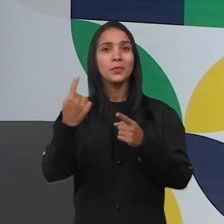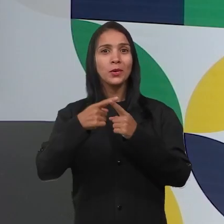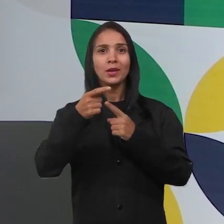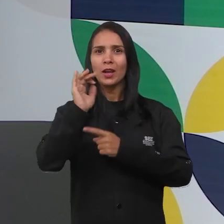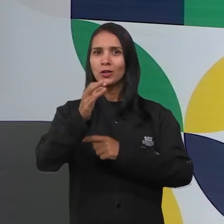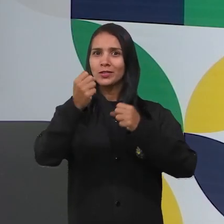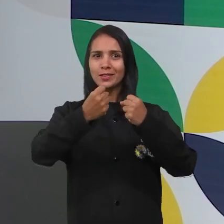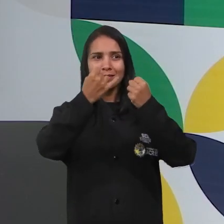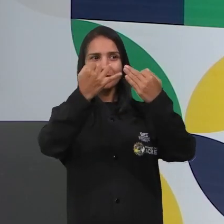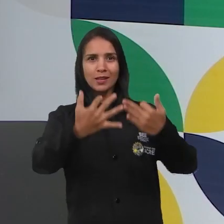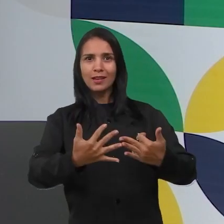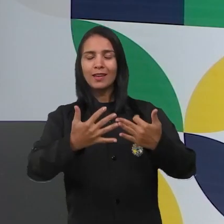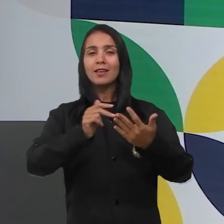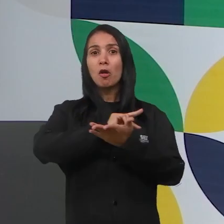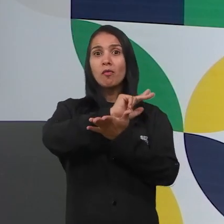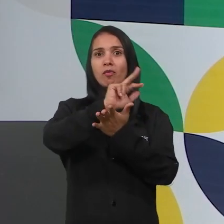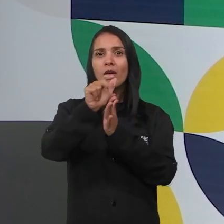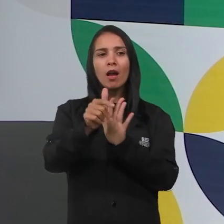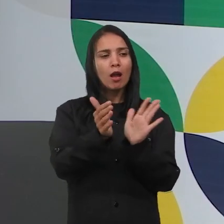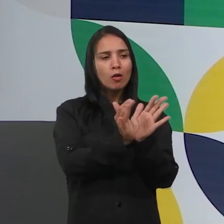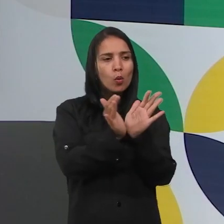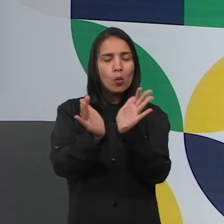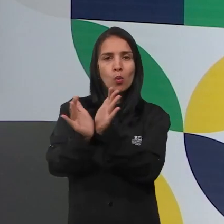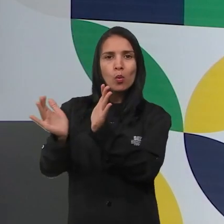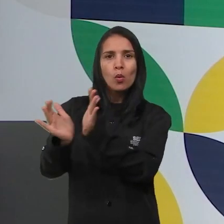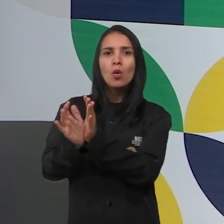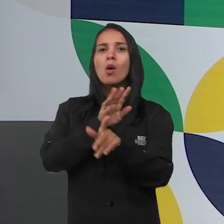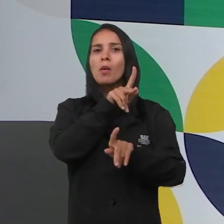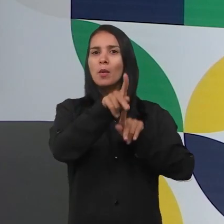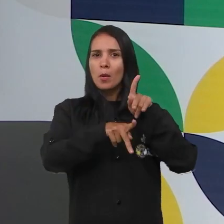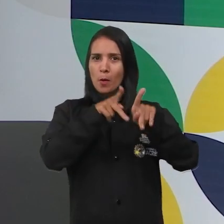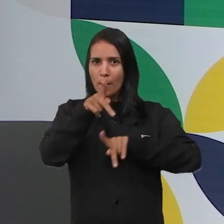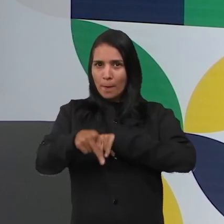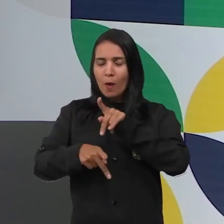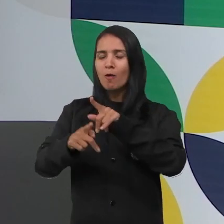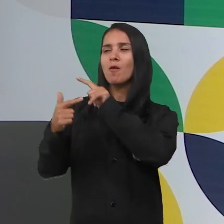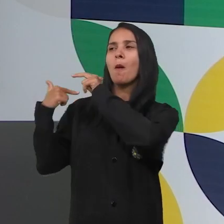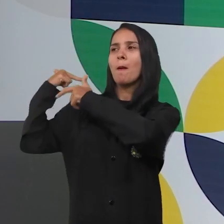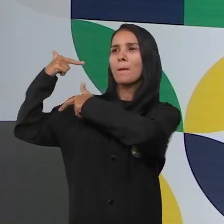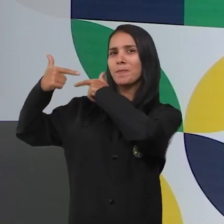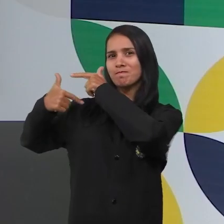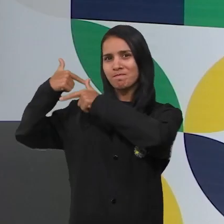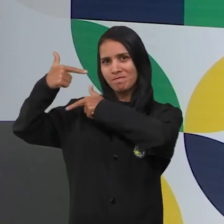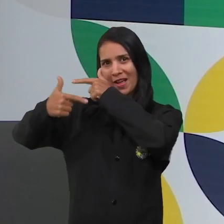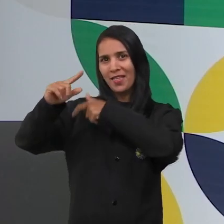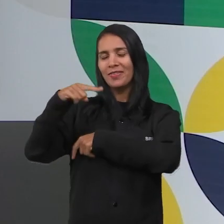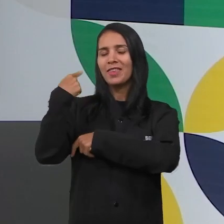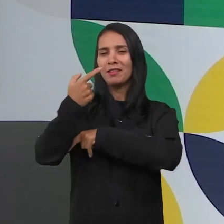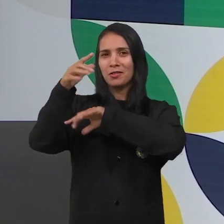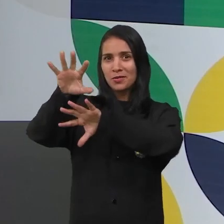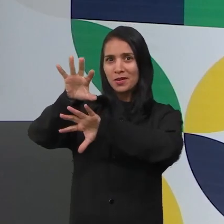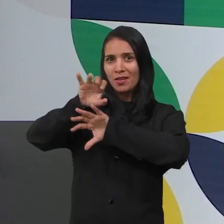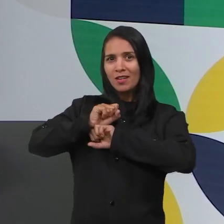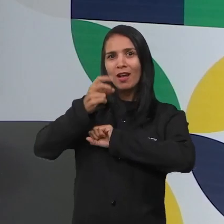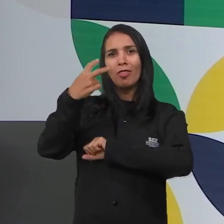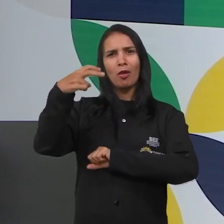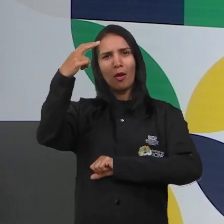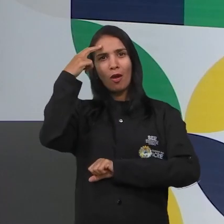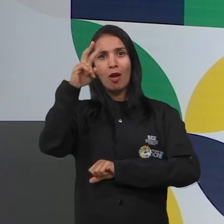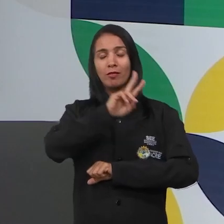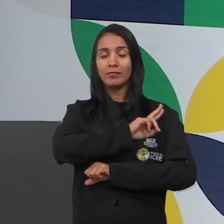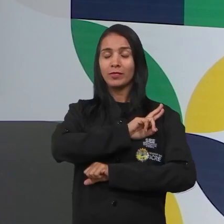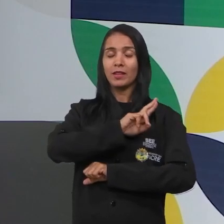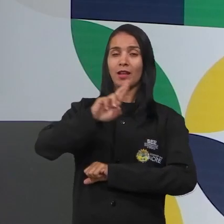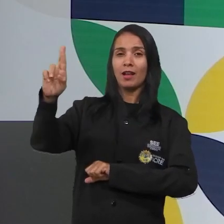desses povos deixaram heranças, seja na língua, seja na cultura, na religião. Então, pessoal, a população brasileira